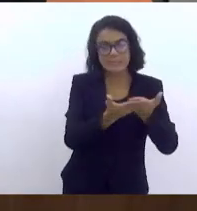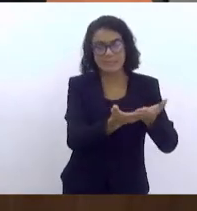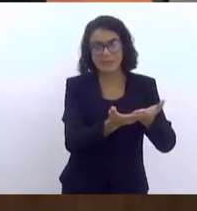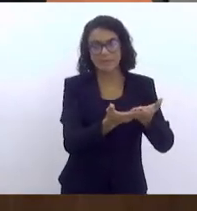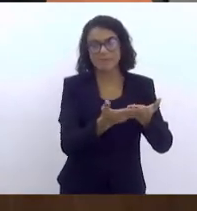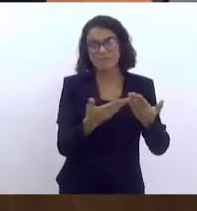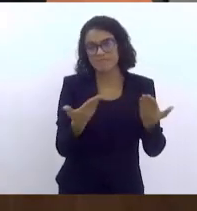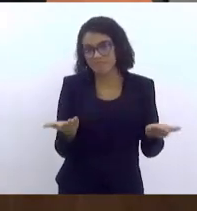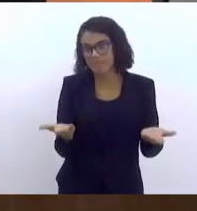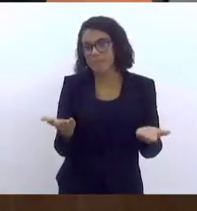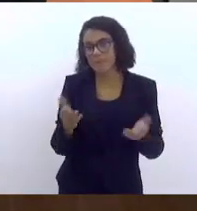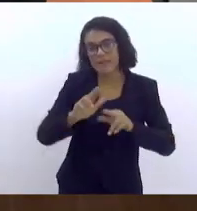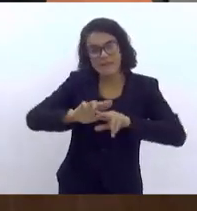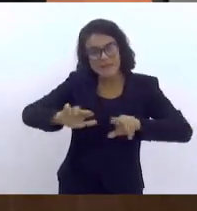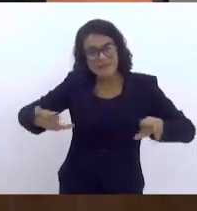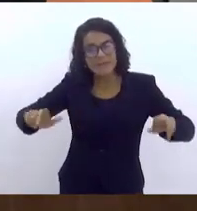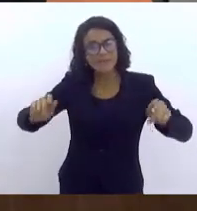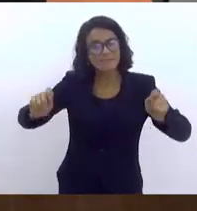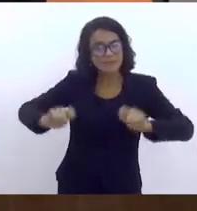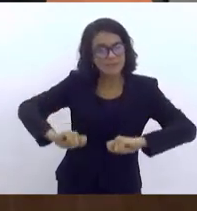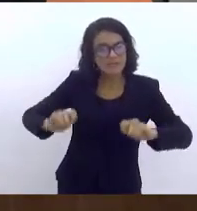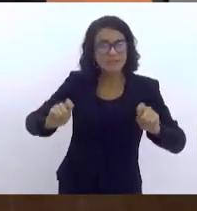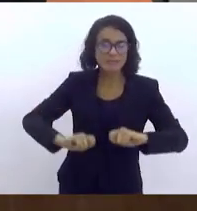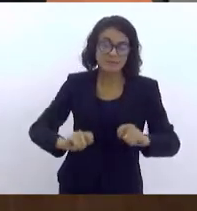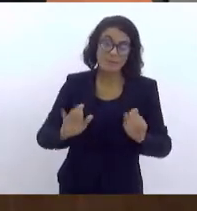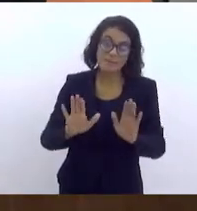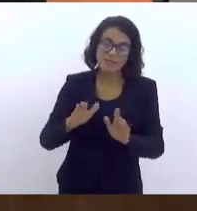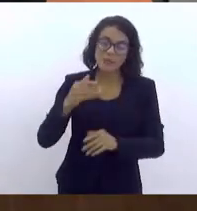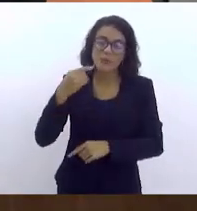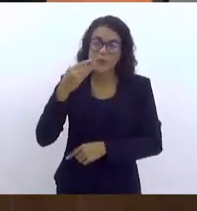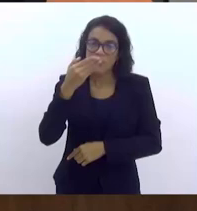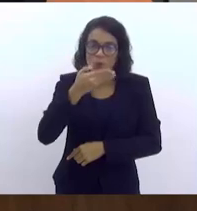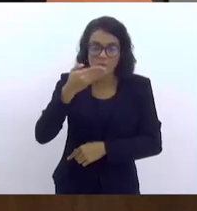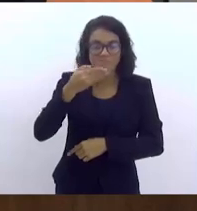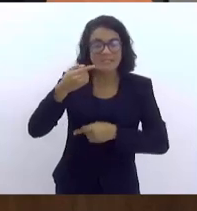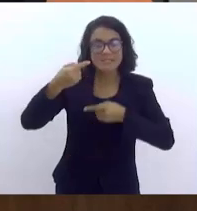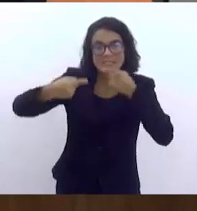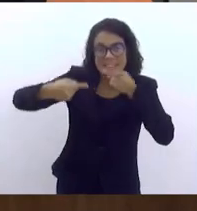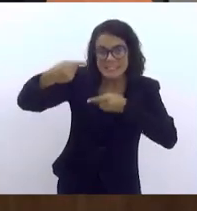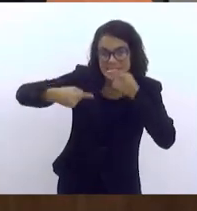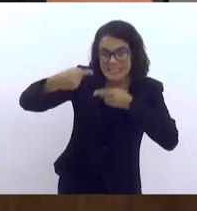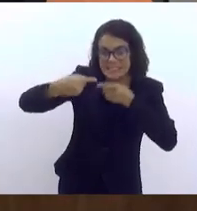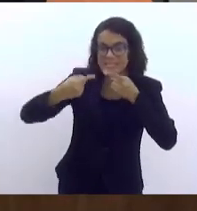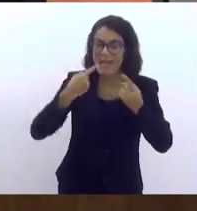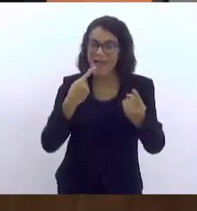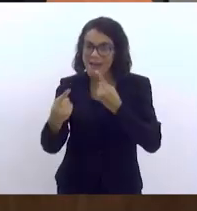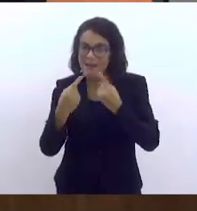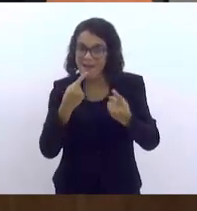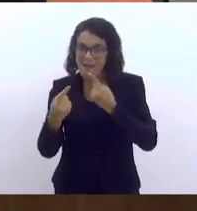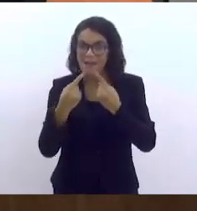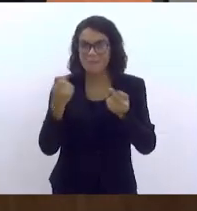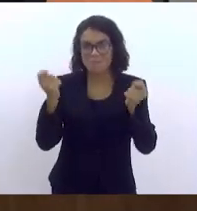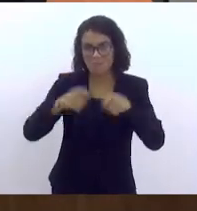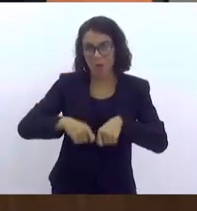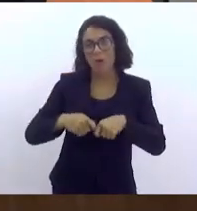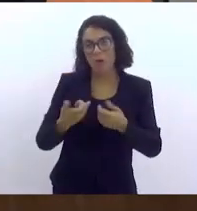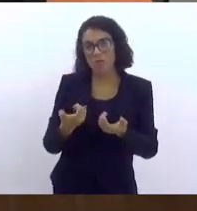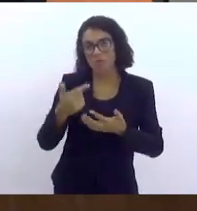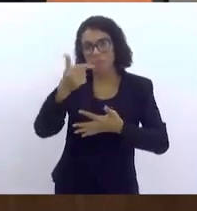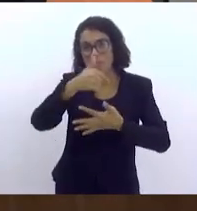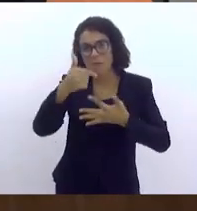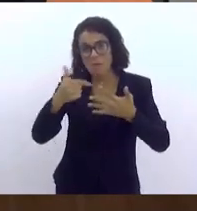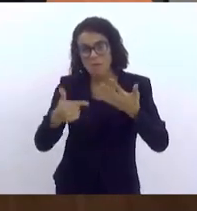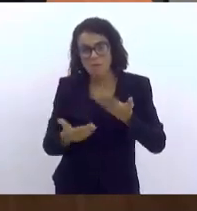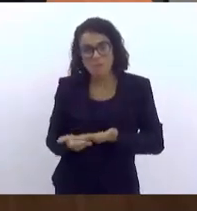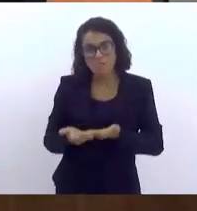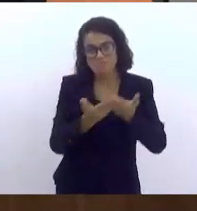para tal enfim diversas possibilidades mais que o diálogo pode trazer importantes encaminhamentos e somente aproximando as